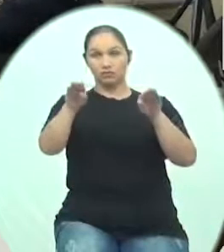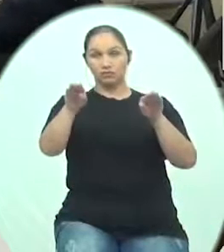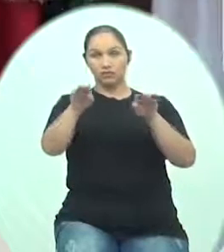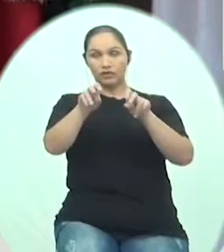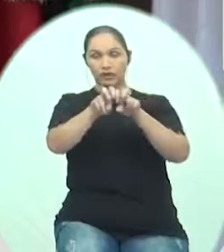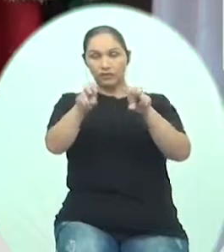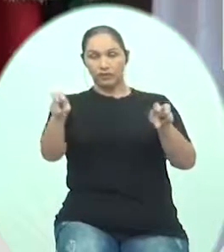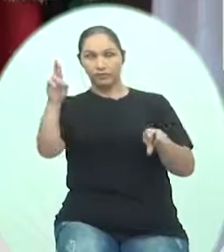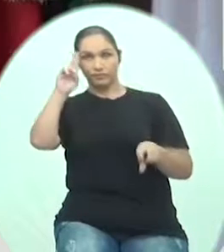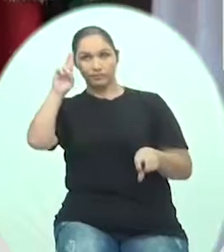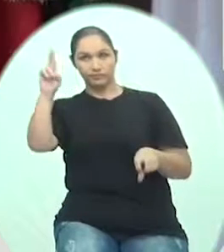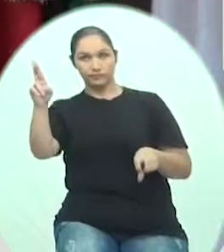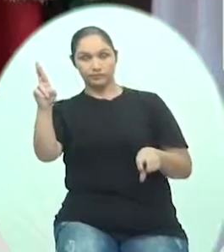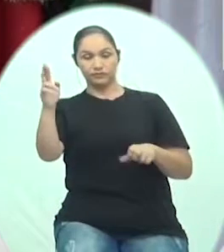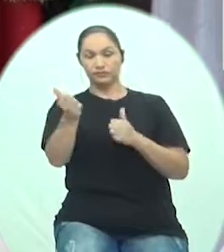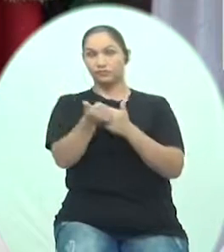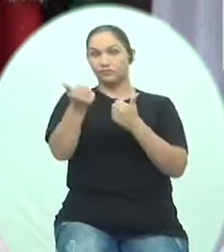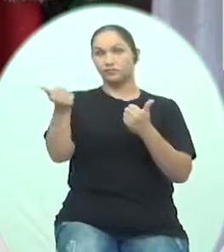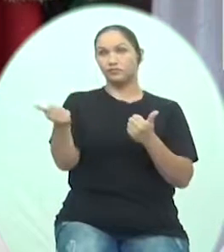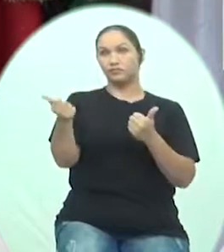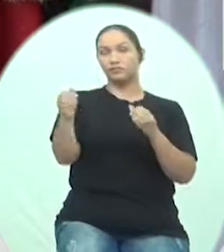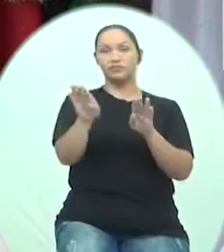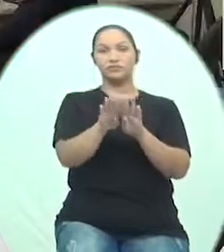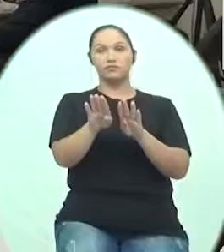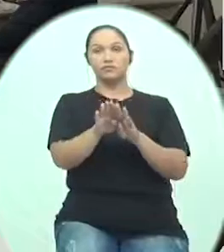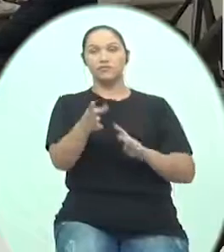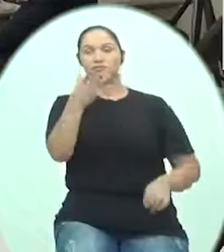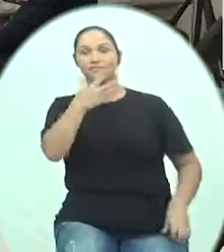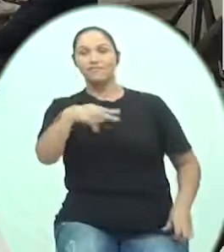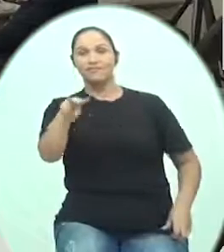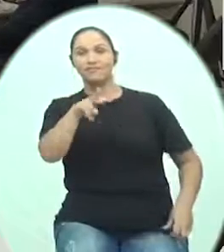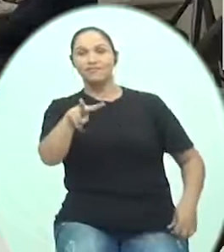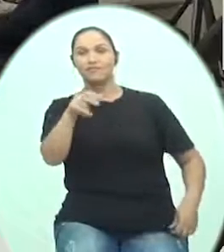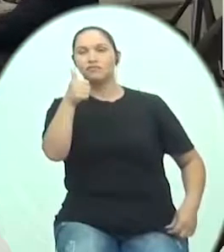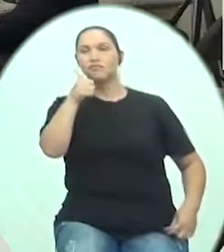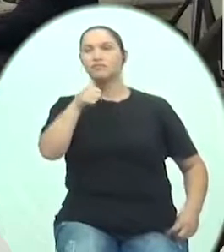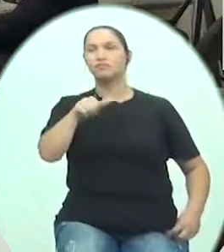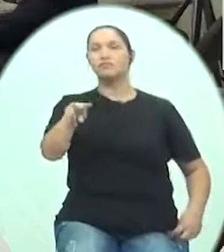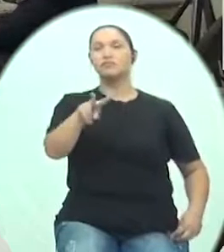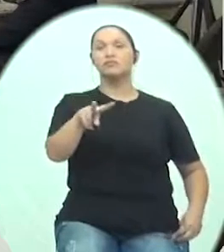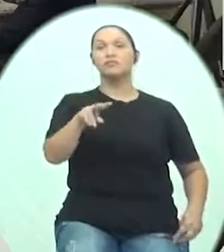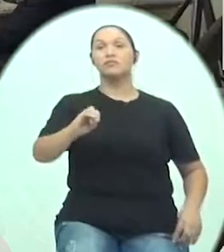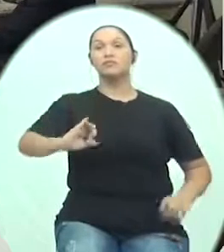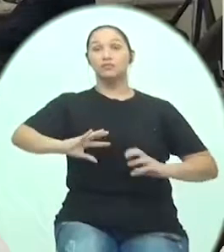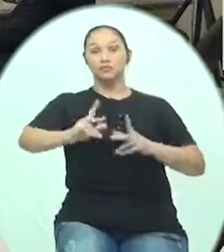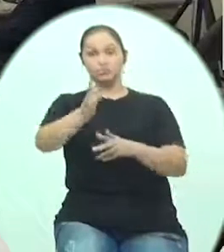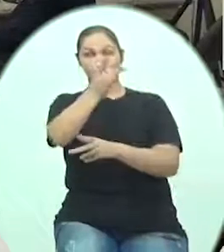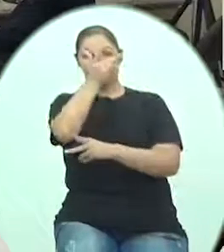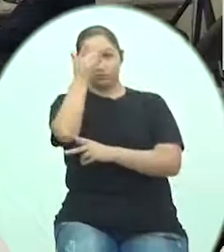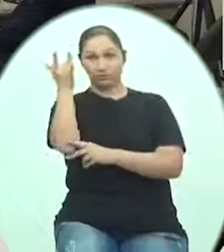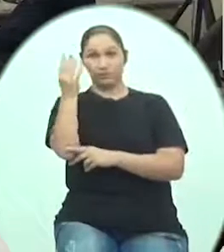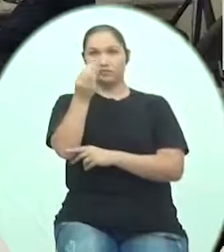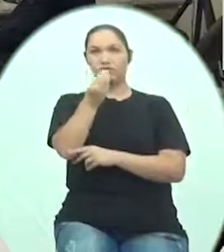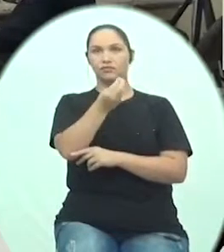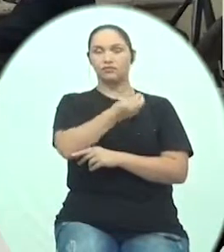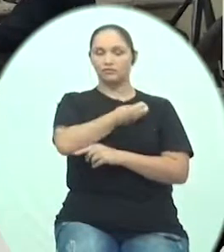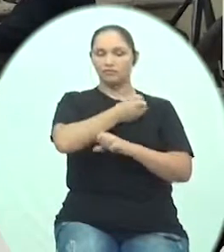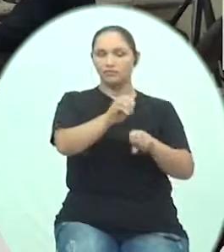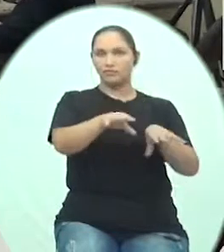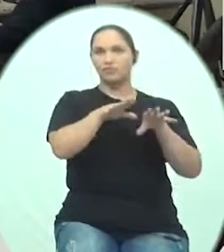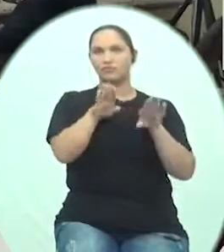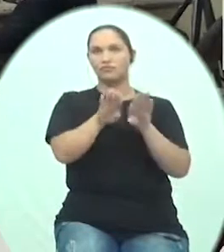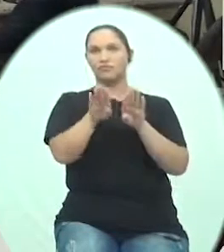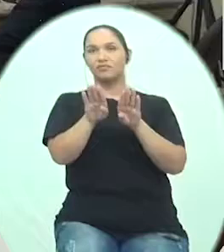especial ao Oscar que tá aqui presente o Sander que nos honra com a sua presença toda a sua equipe a acompanhando os